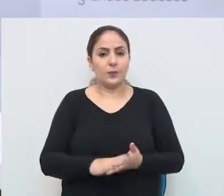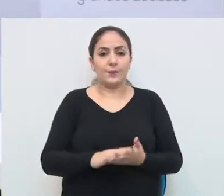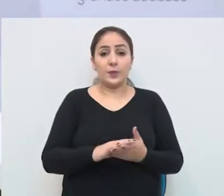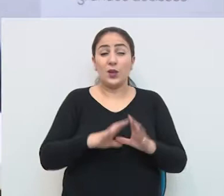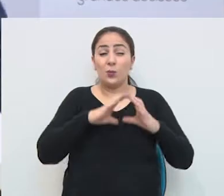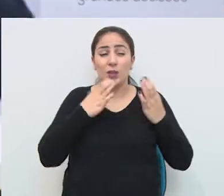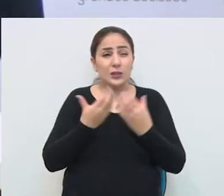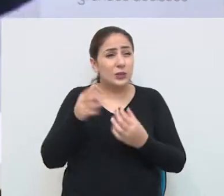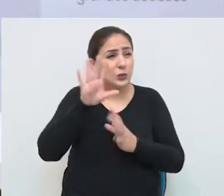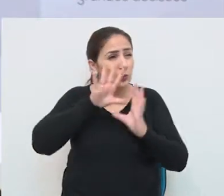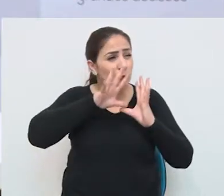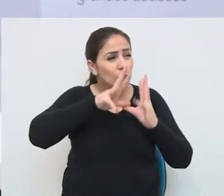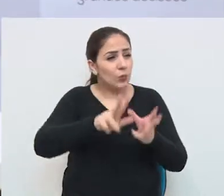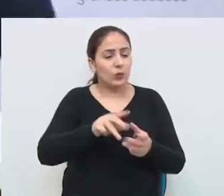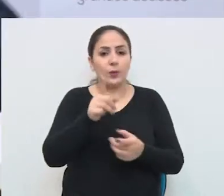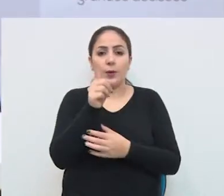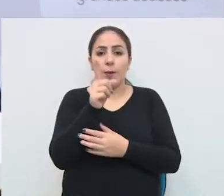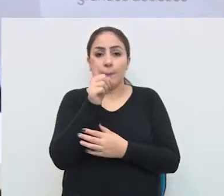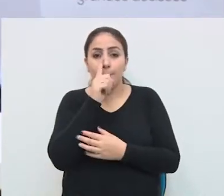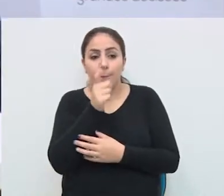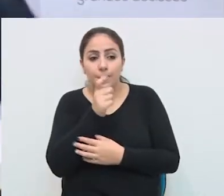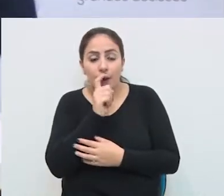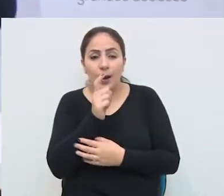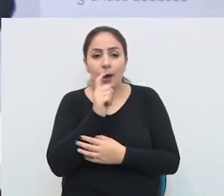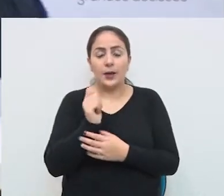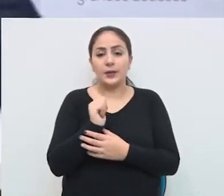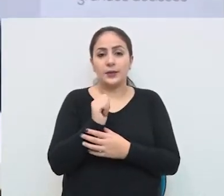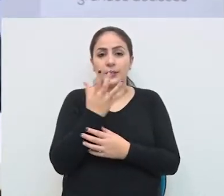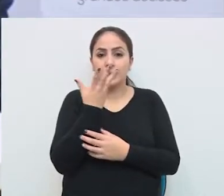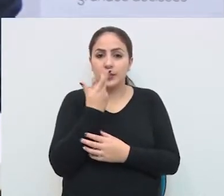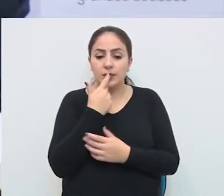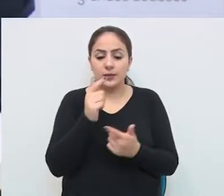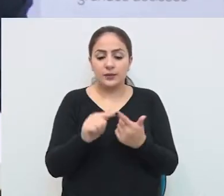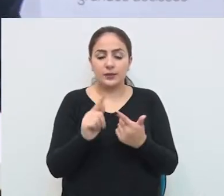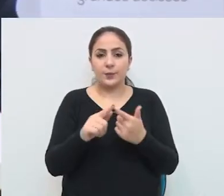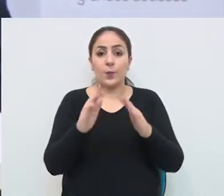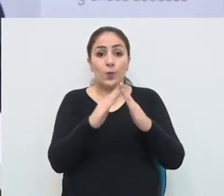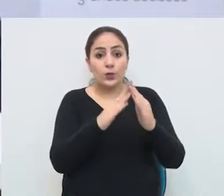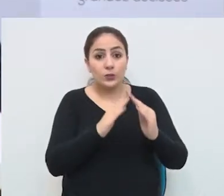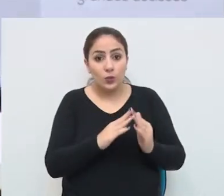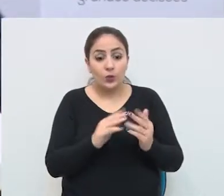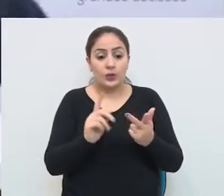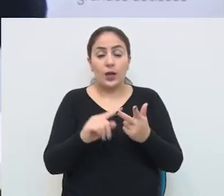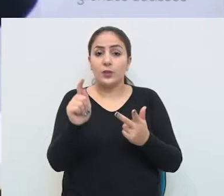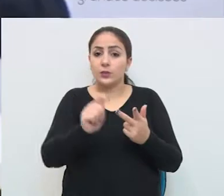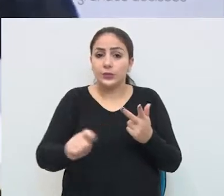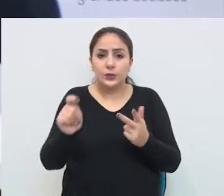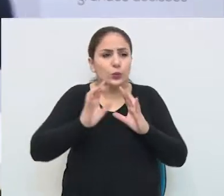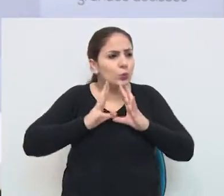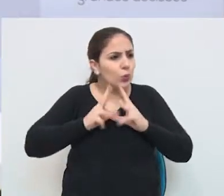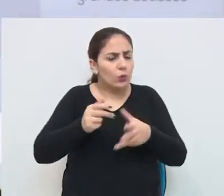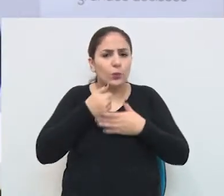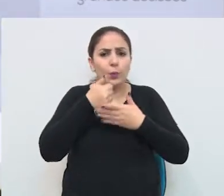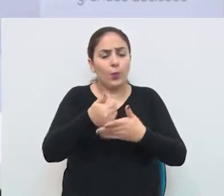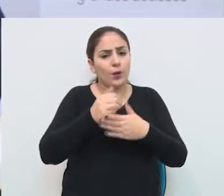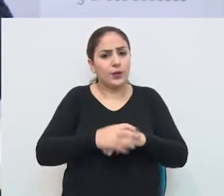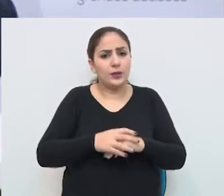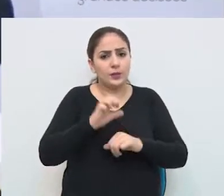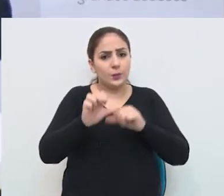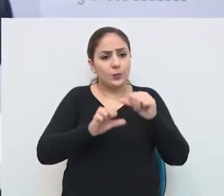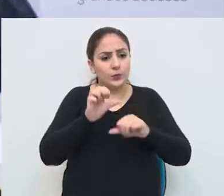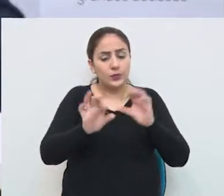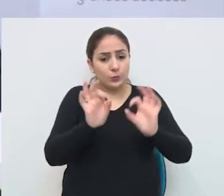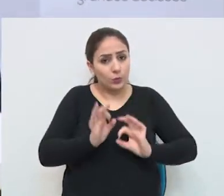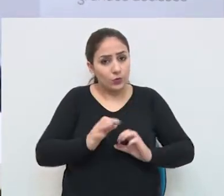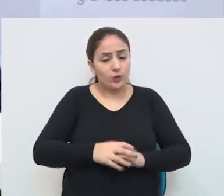inteira, pais das crianças, moradores, associação de moradores, a escolinha, todo mundo a favor